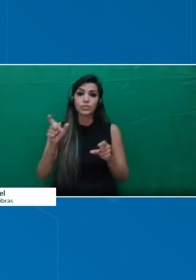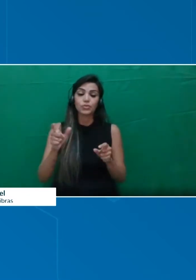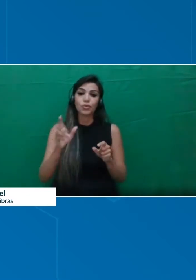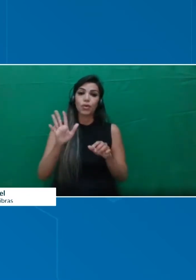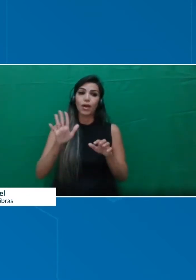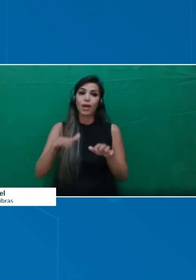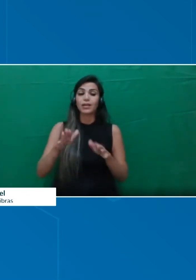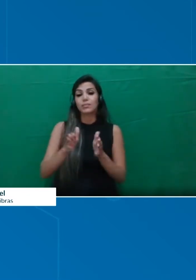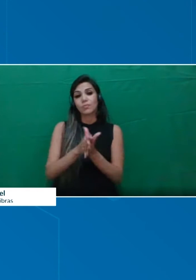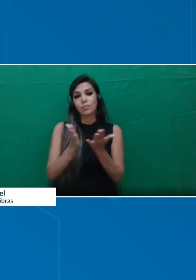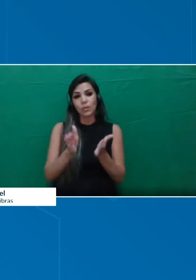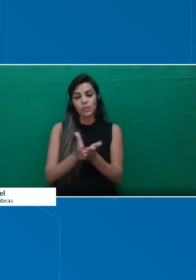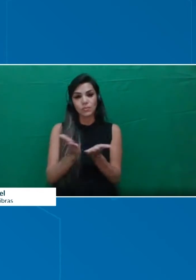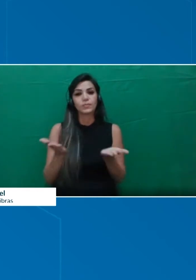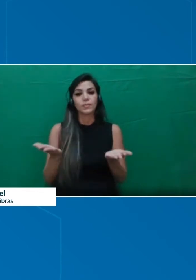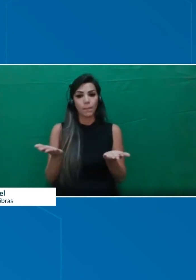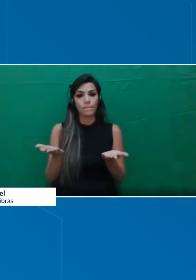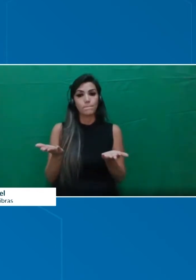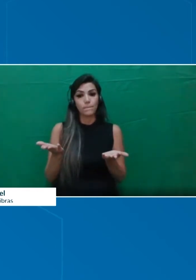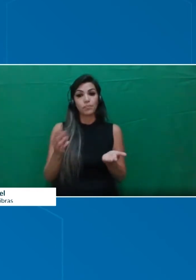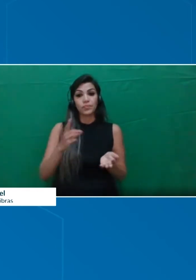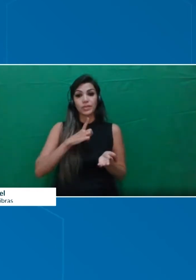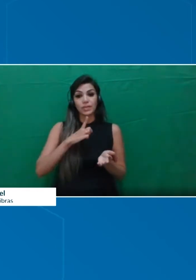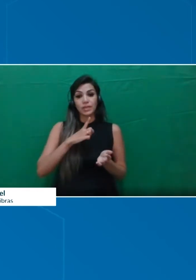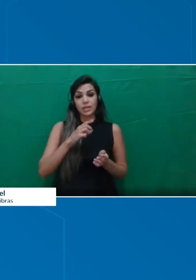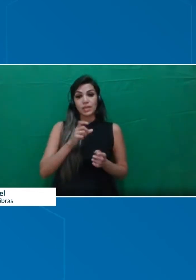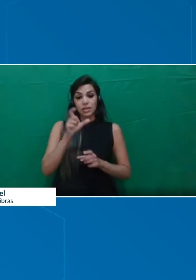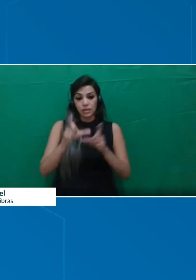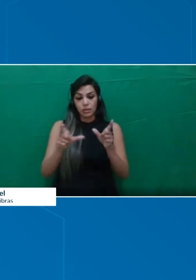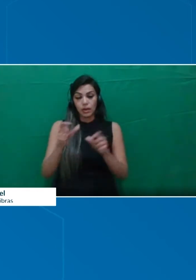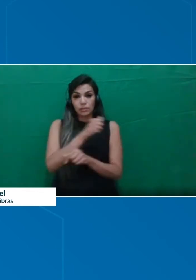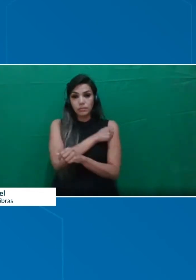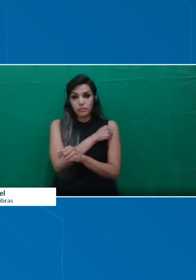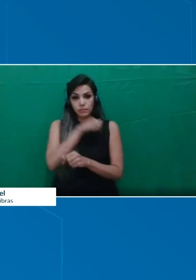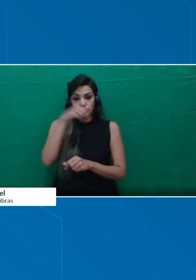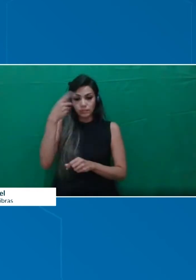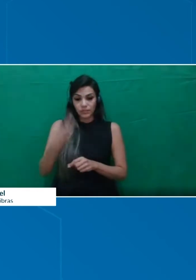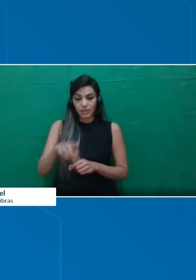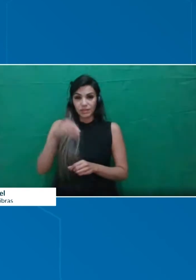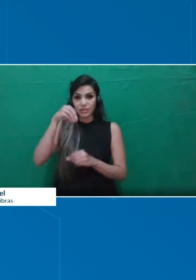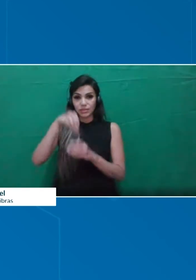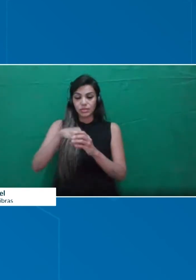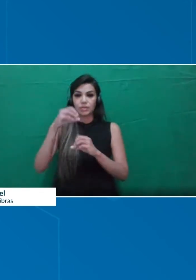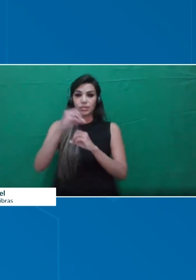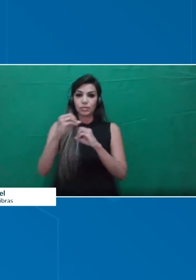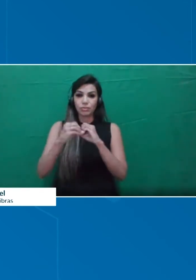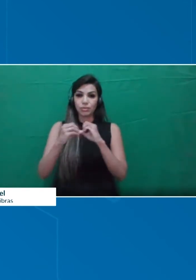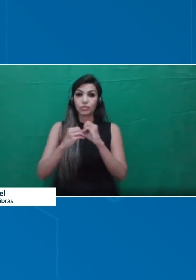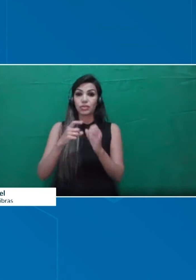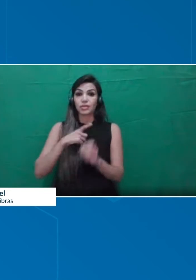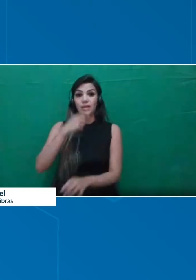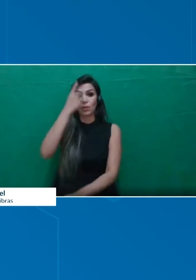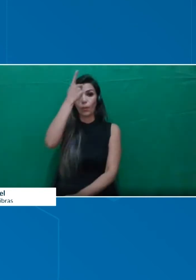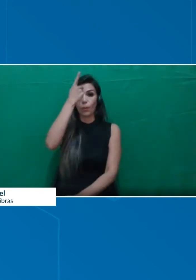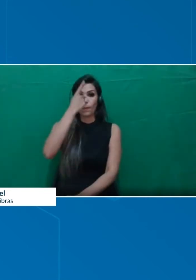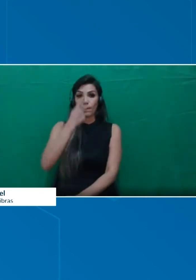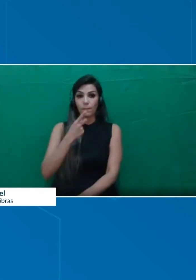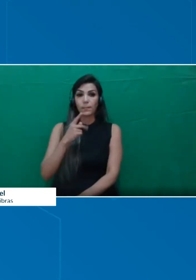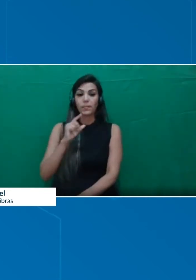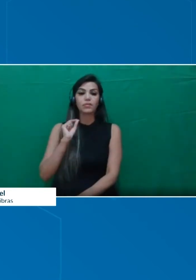né? E aí eu falo para você um perfil do nosso estudante, Marcelo, que às vezes é desconhecido do grande